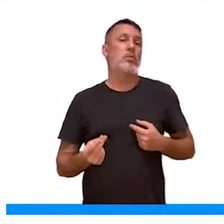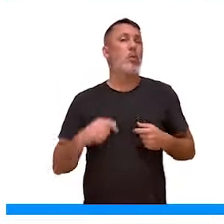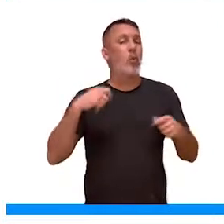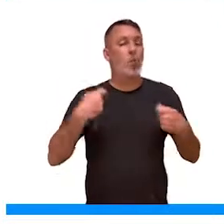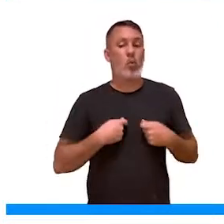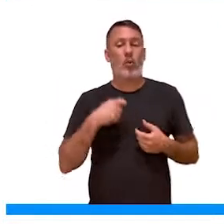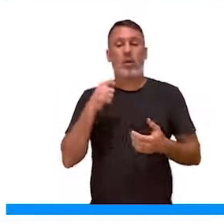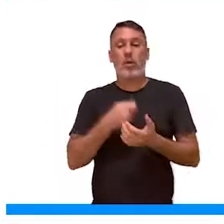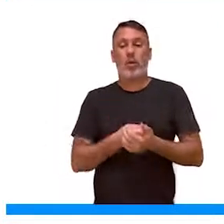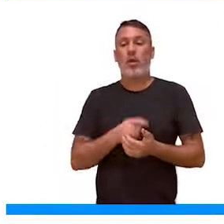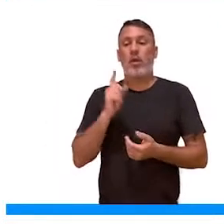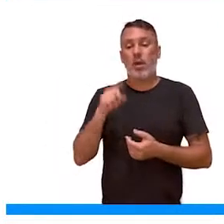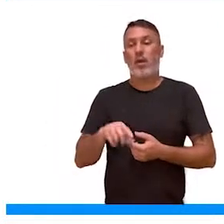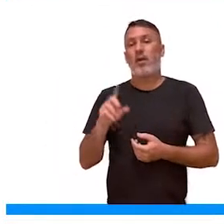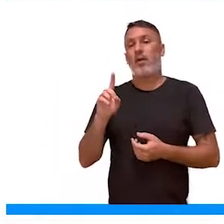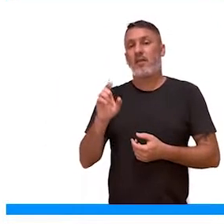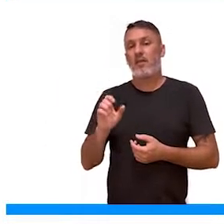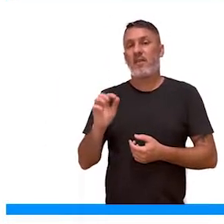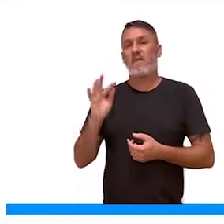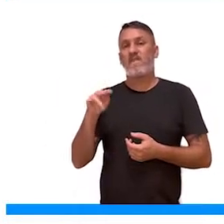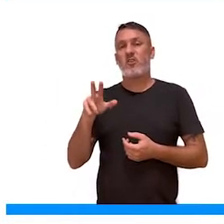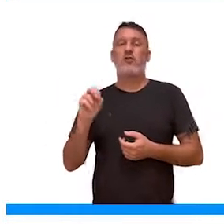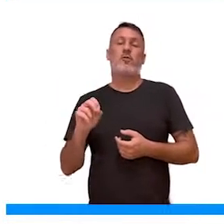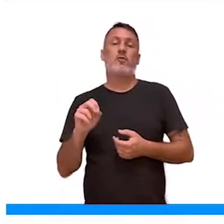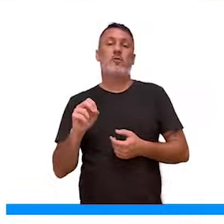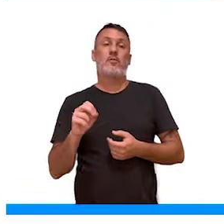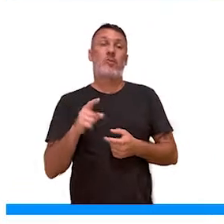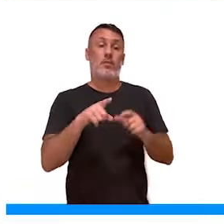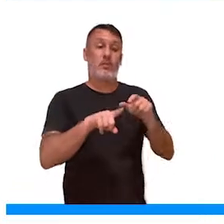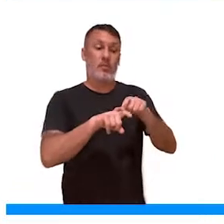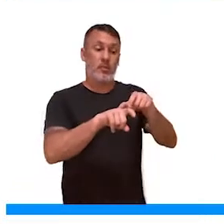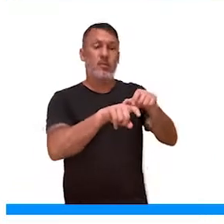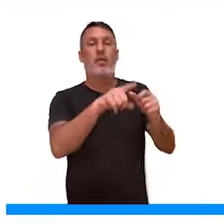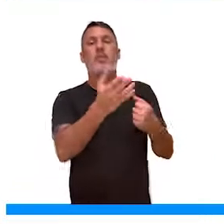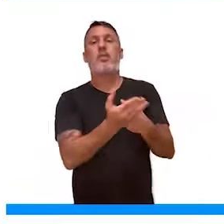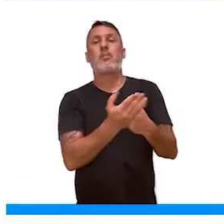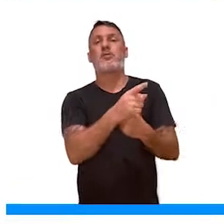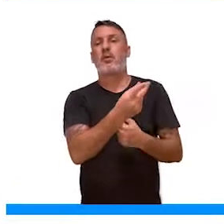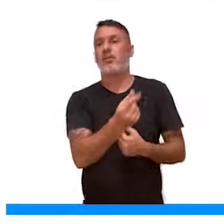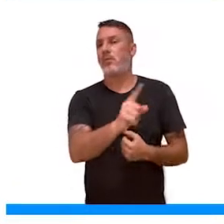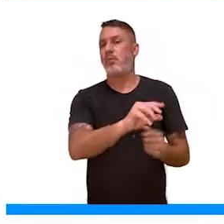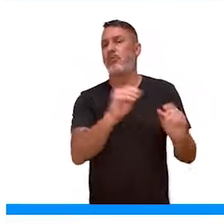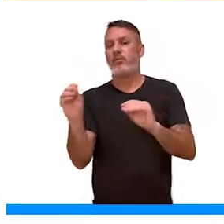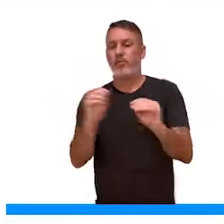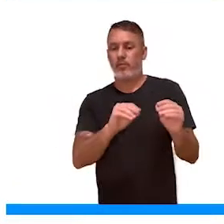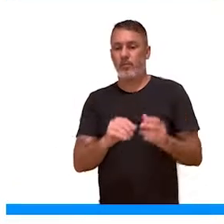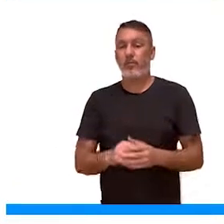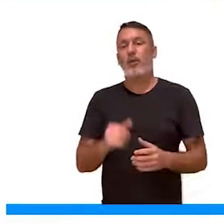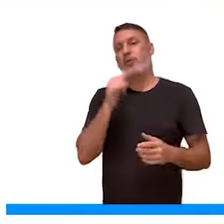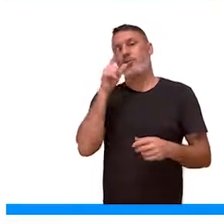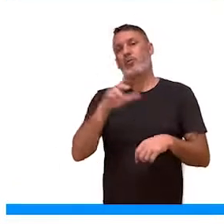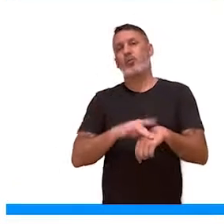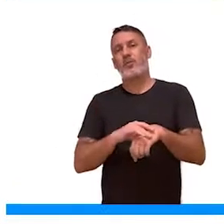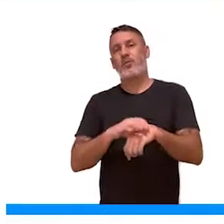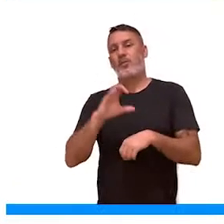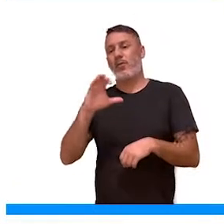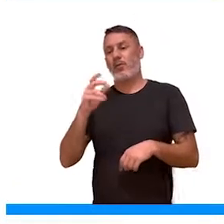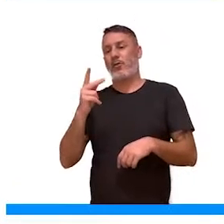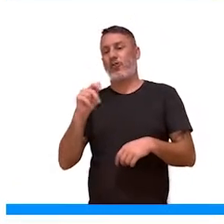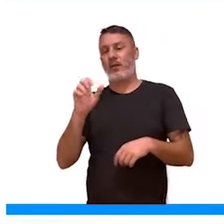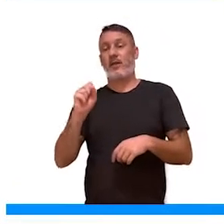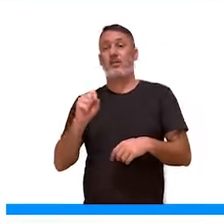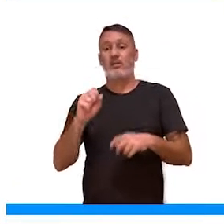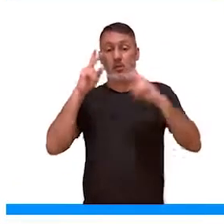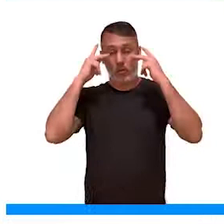homem na esquistossomose, ele é o hospedeiro definitivo e o caramujo é o hospedeiro intermediário. No caso da doença de